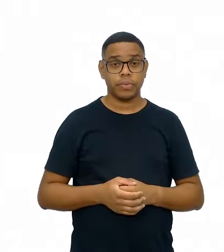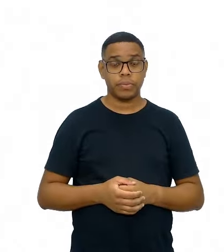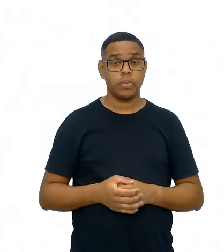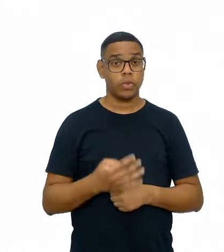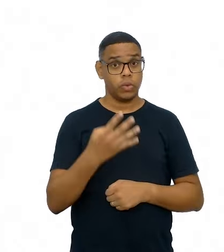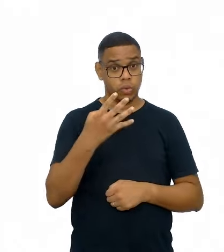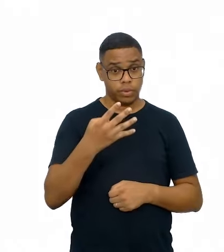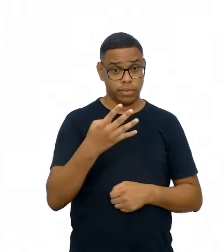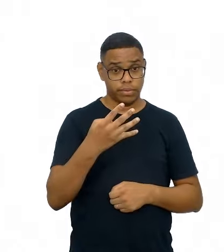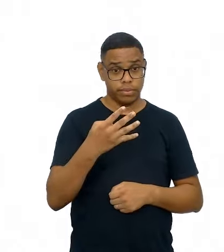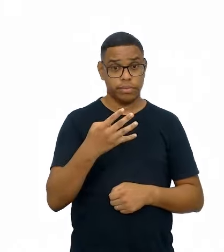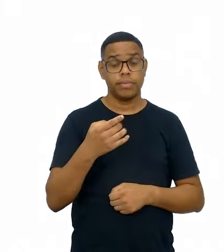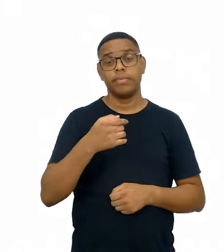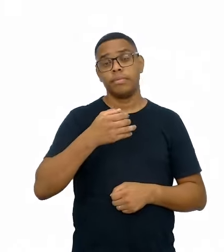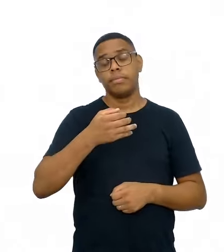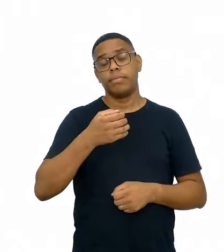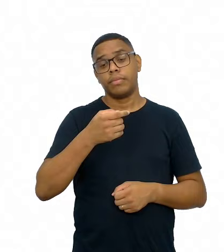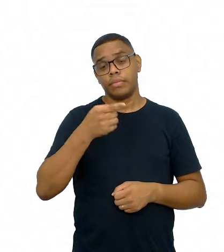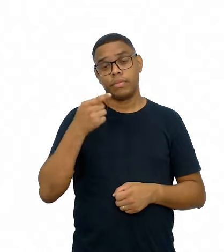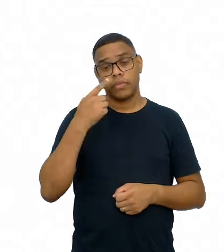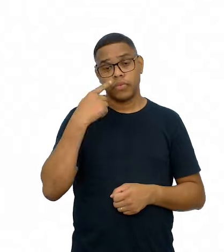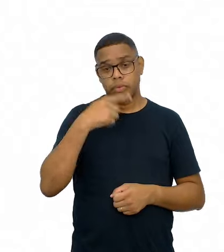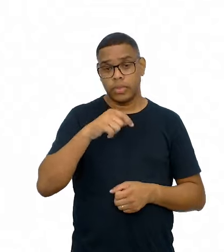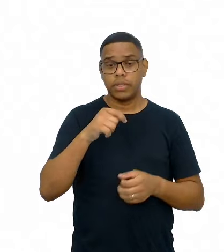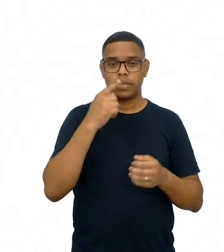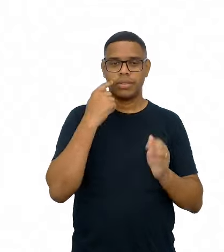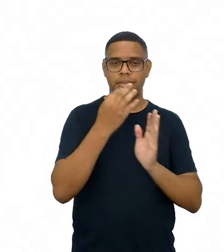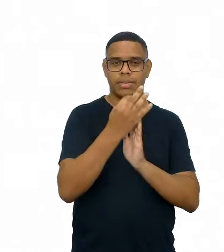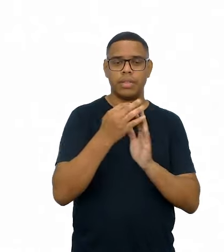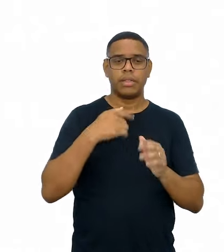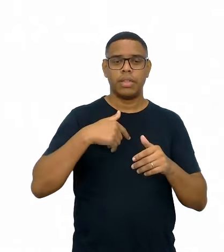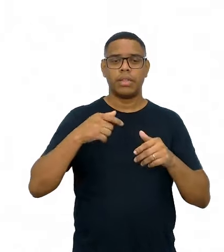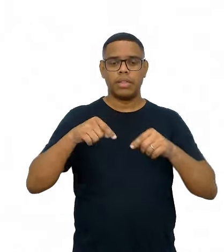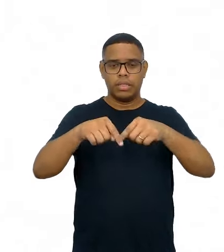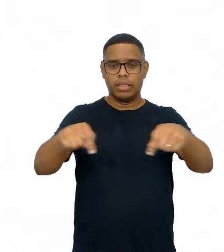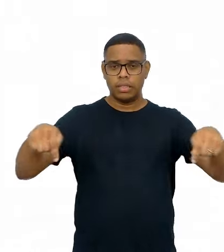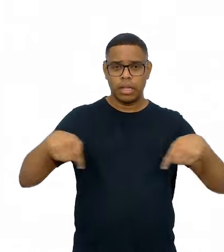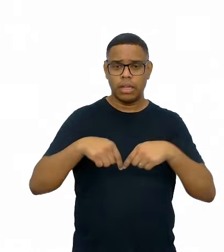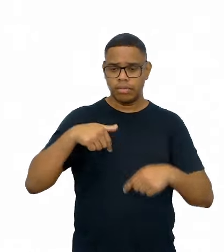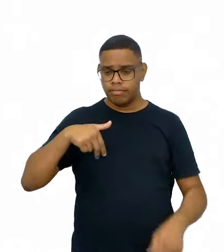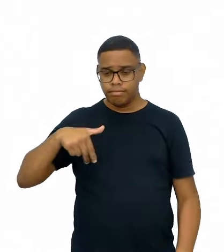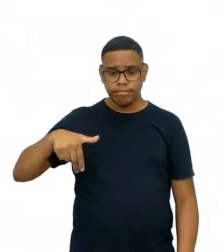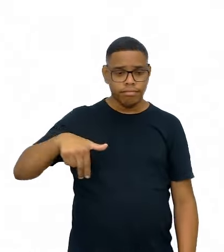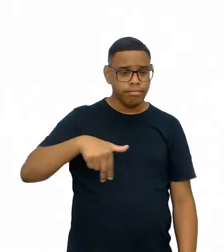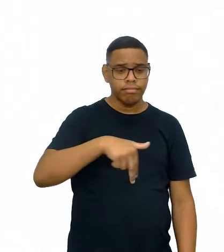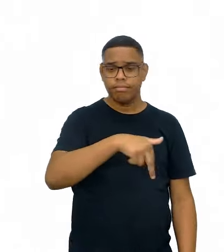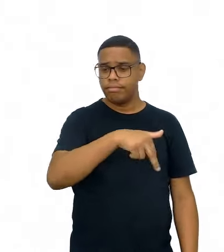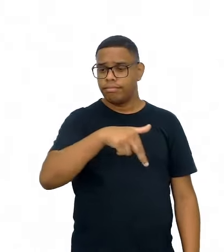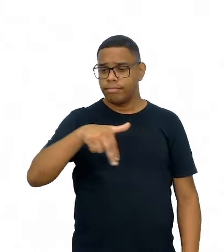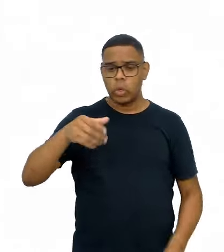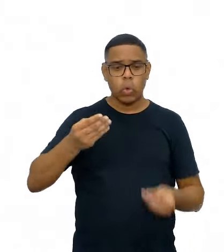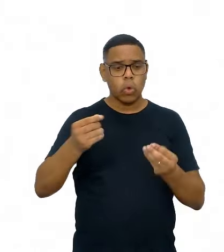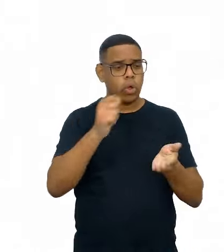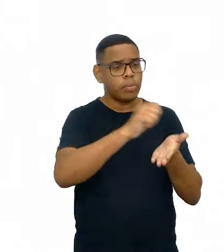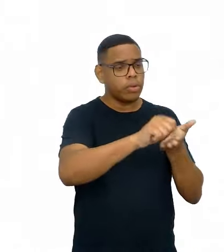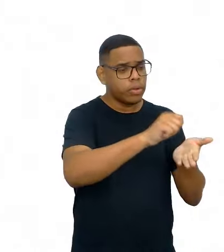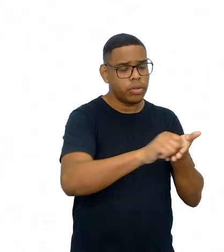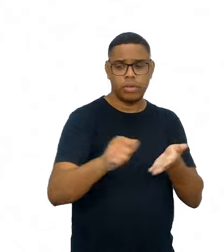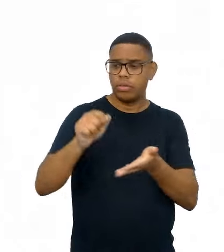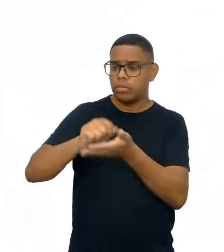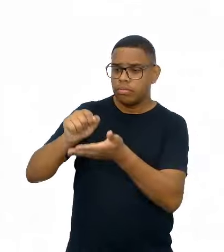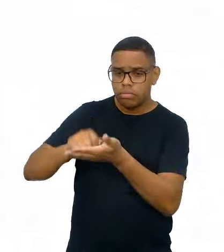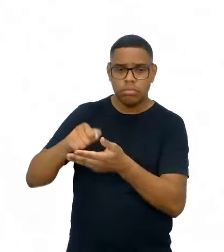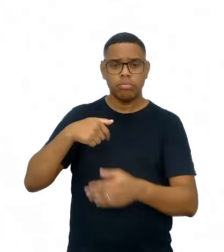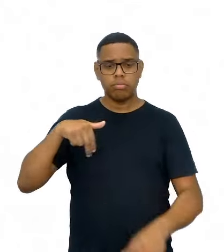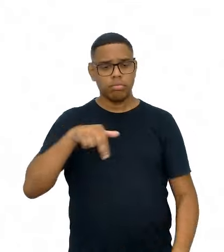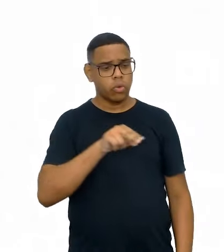estão fazendo as anotações ao lado de cada parágrafo e ajudando-os, se necessário. A atividade 5